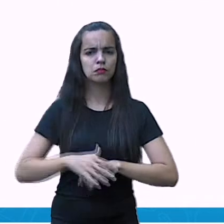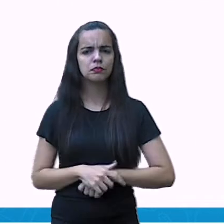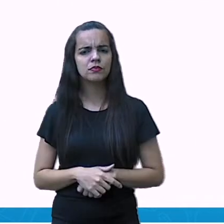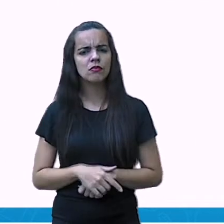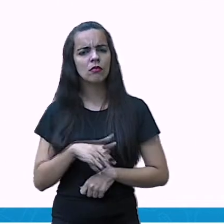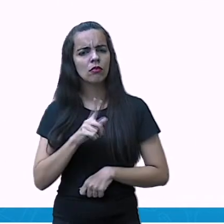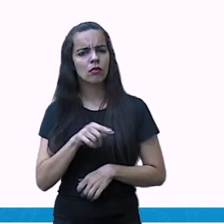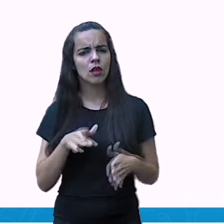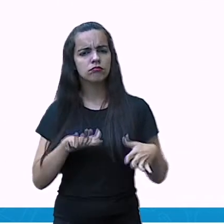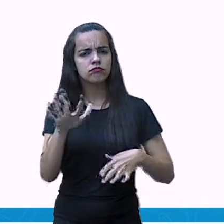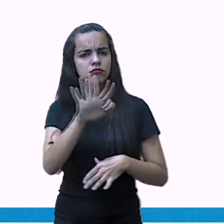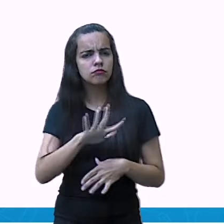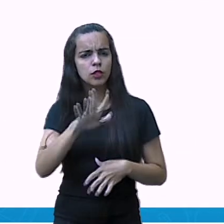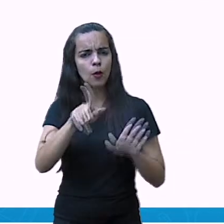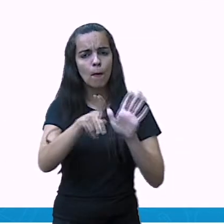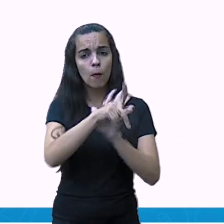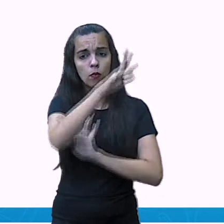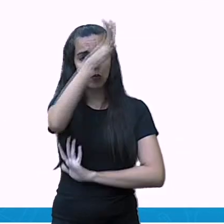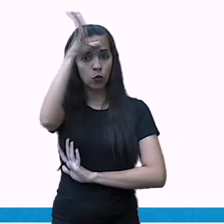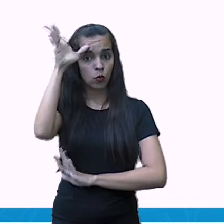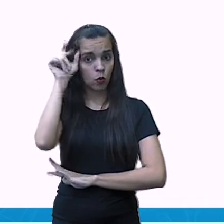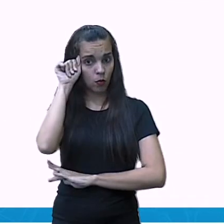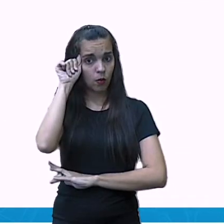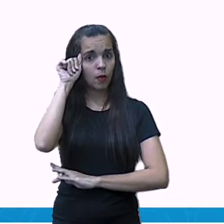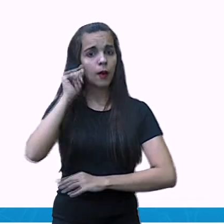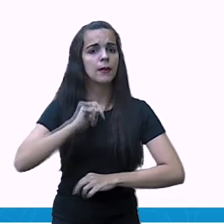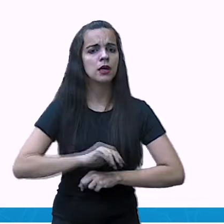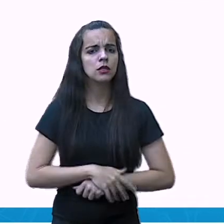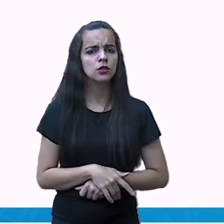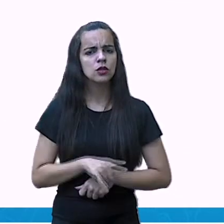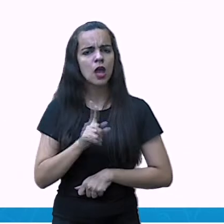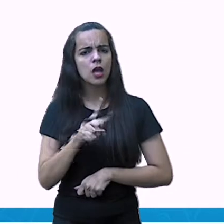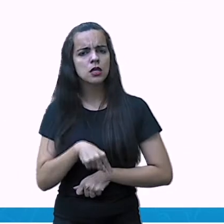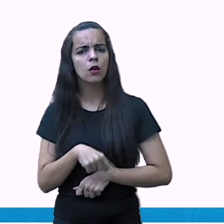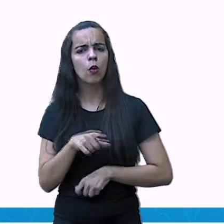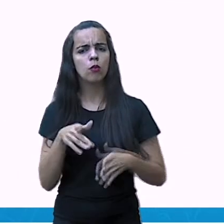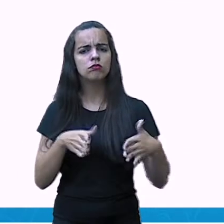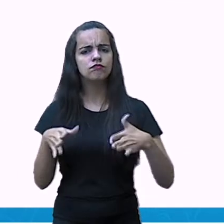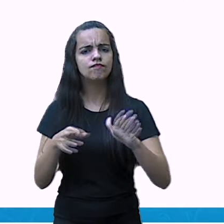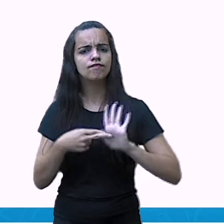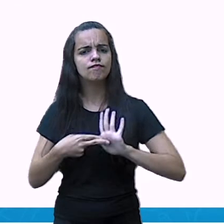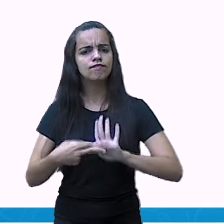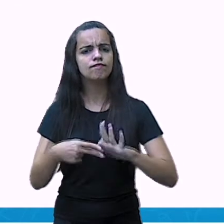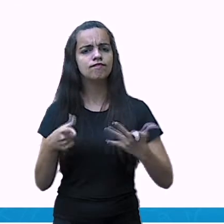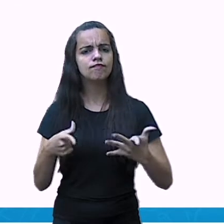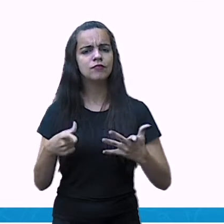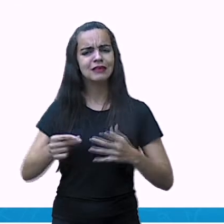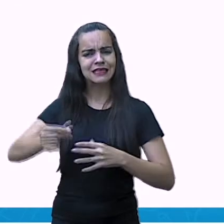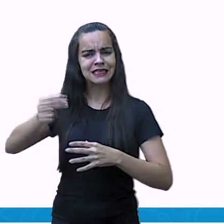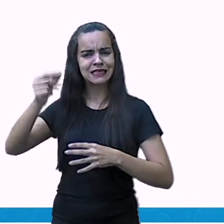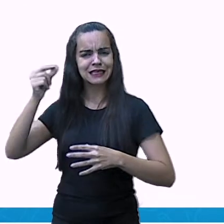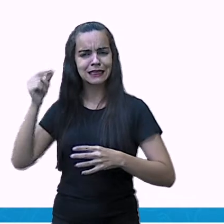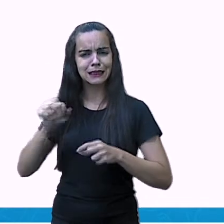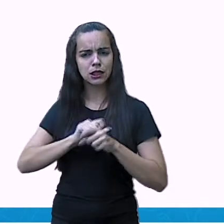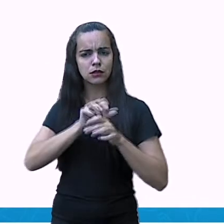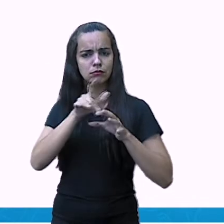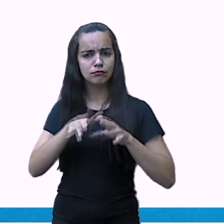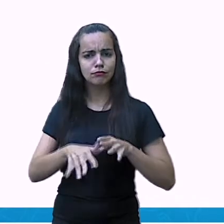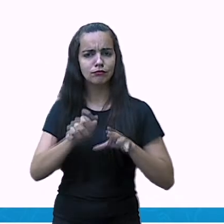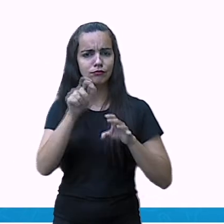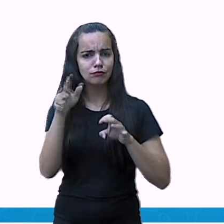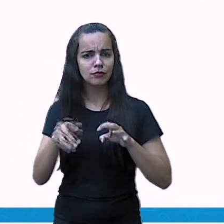são rios que apresentam sedimentos mais antigos ou de pigmentação